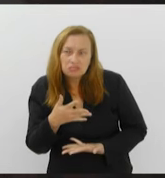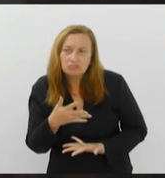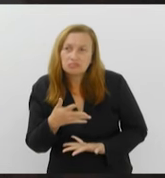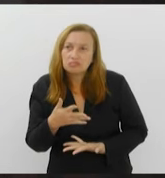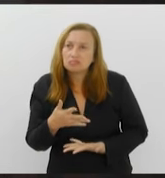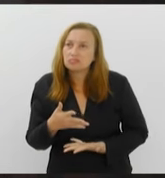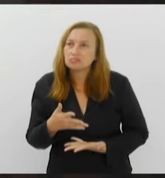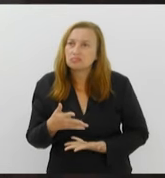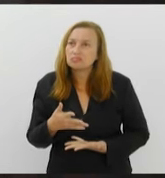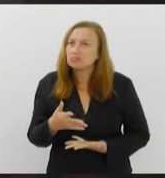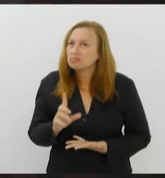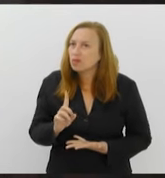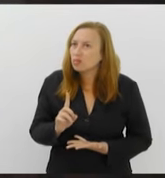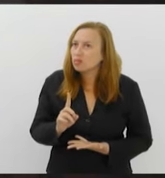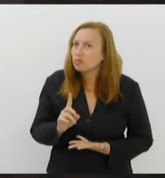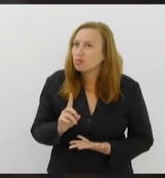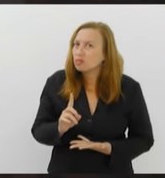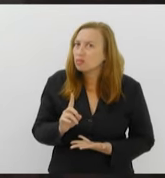Acho,